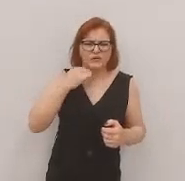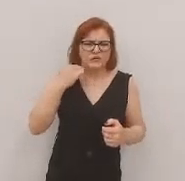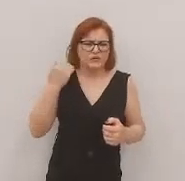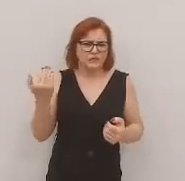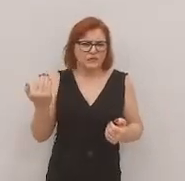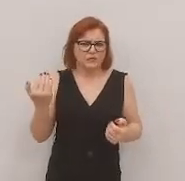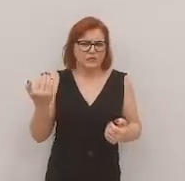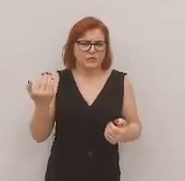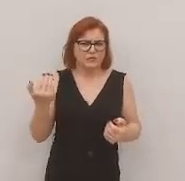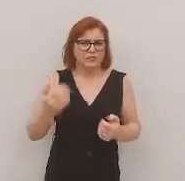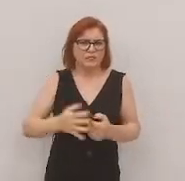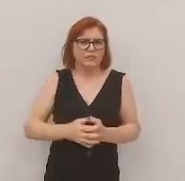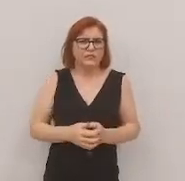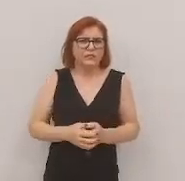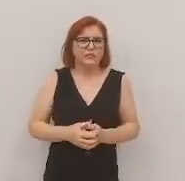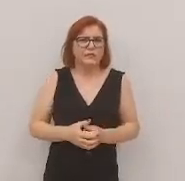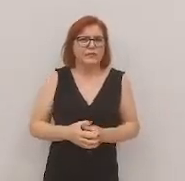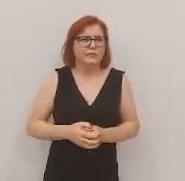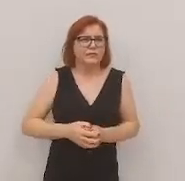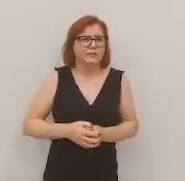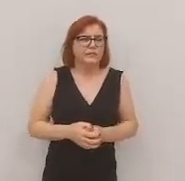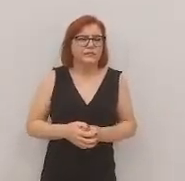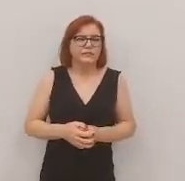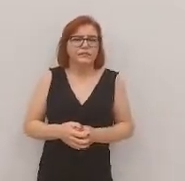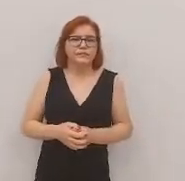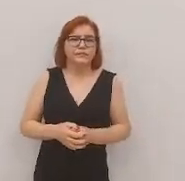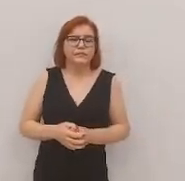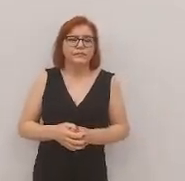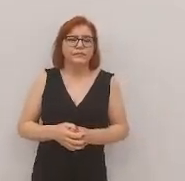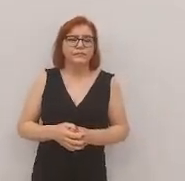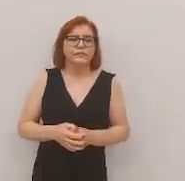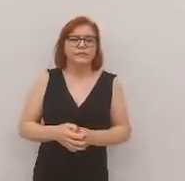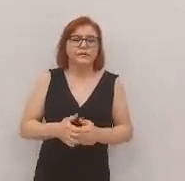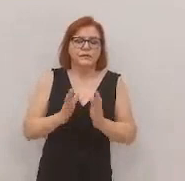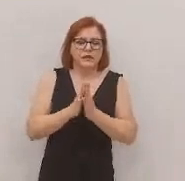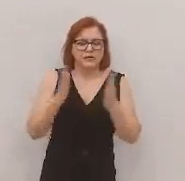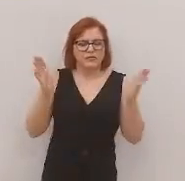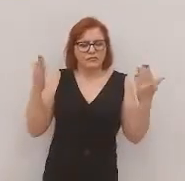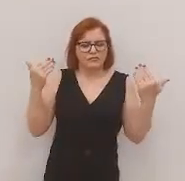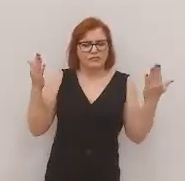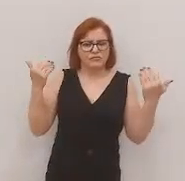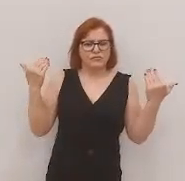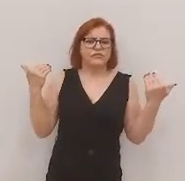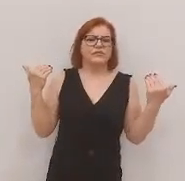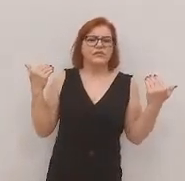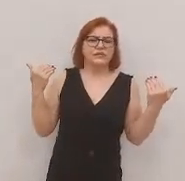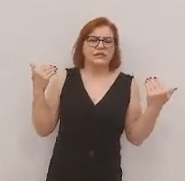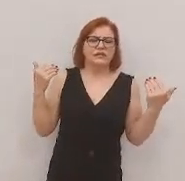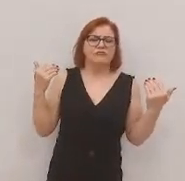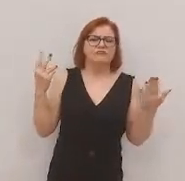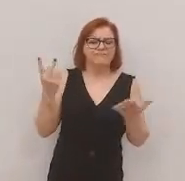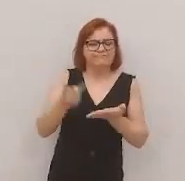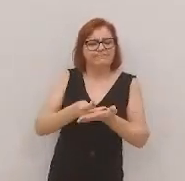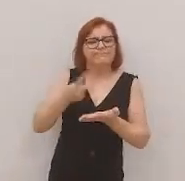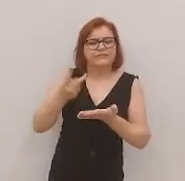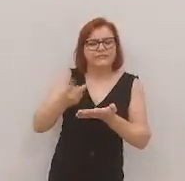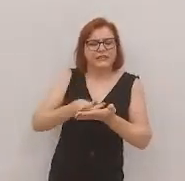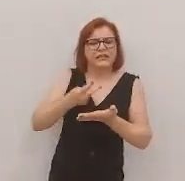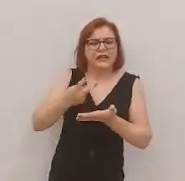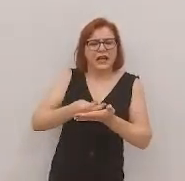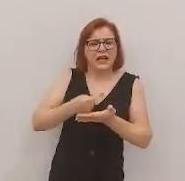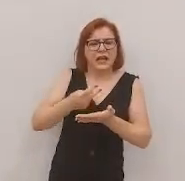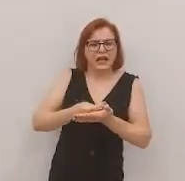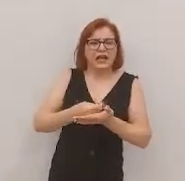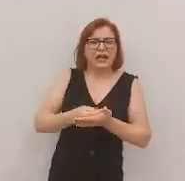Os anjos caíram, né? Deixaram as suas hostes,